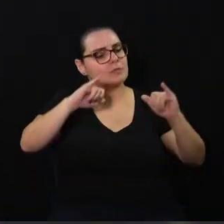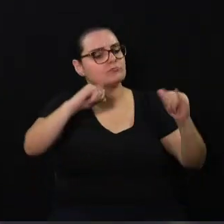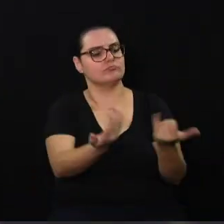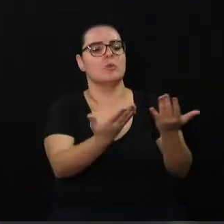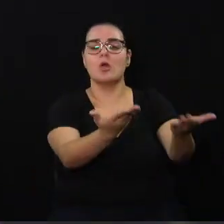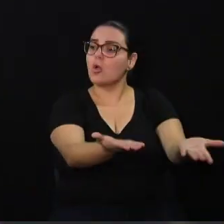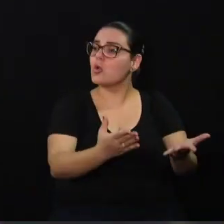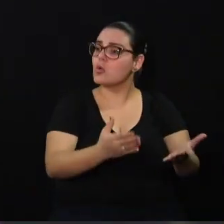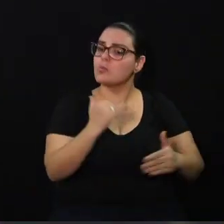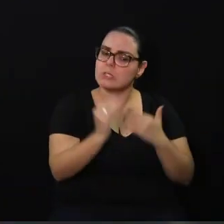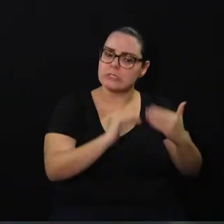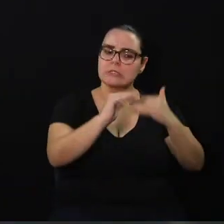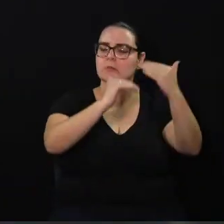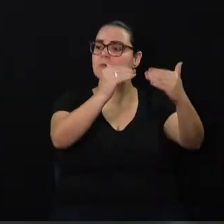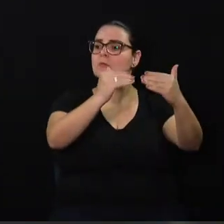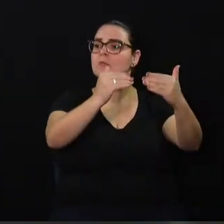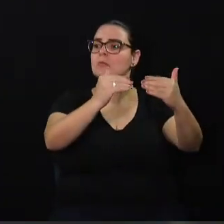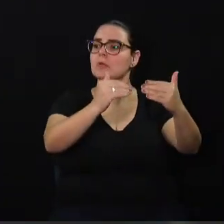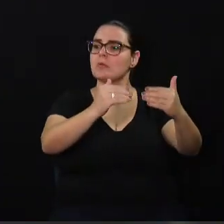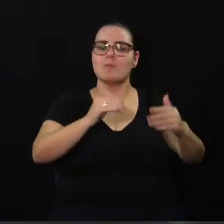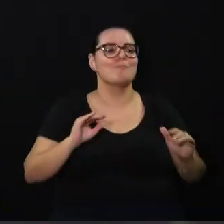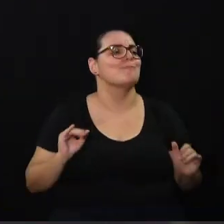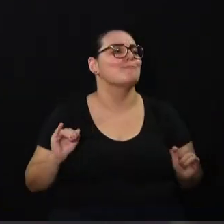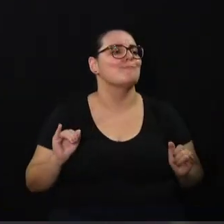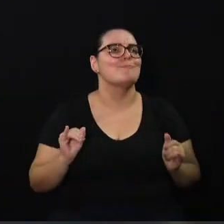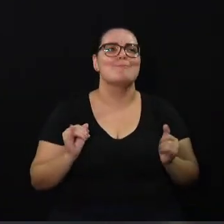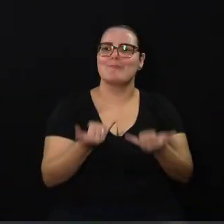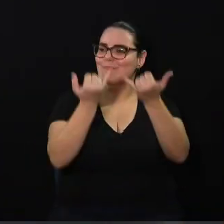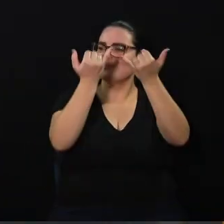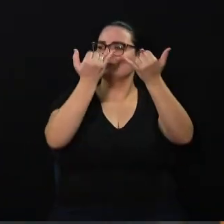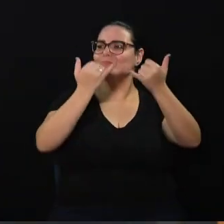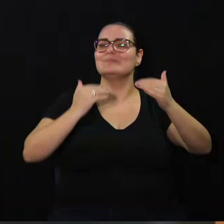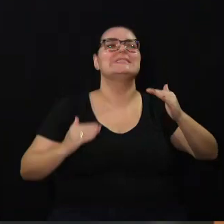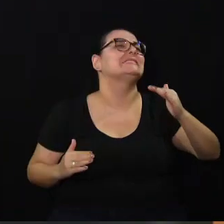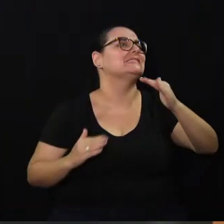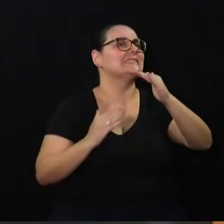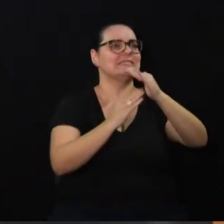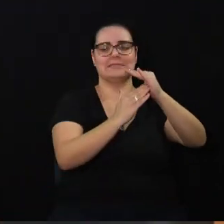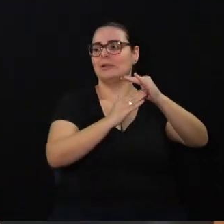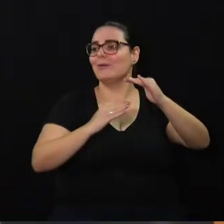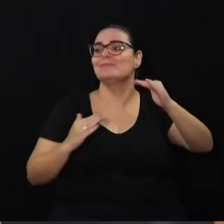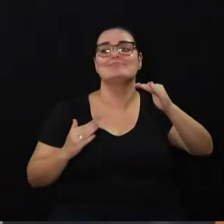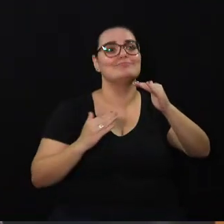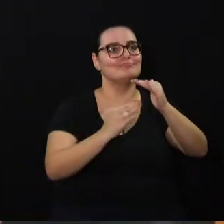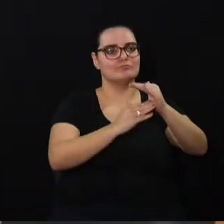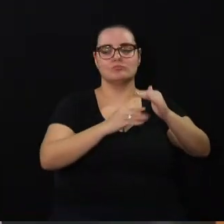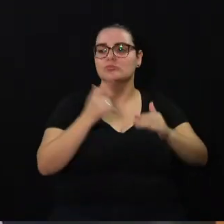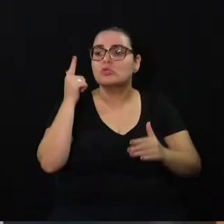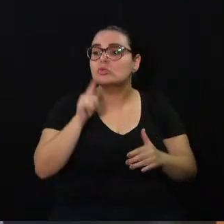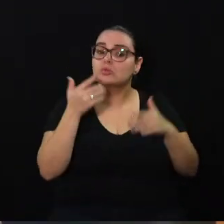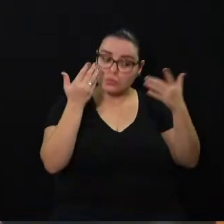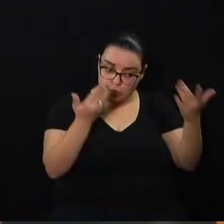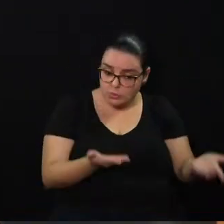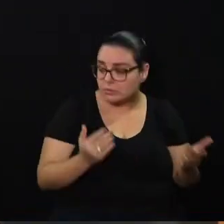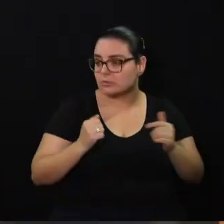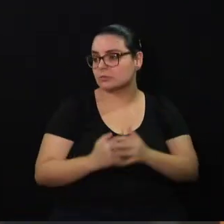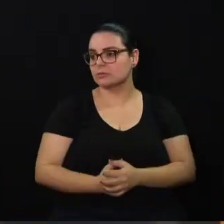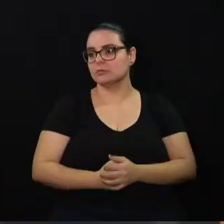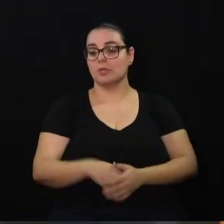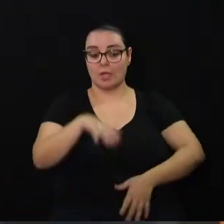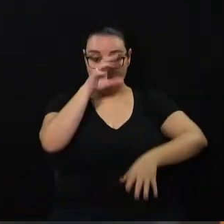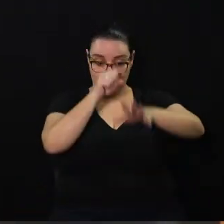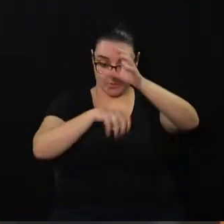se desenvolver o máximo das capacidades o máximo do seu potencial nem tudo é aprendizado